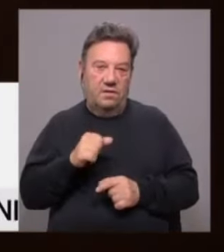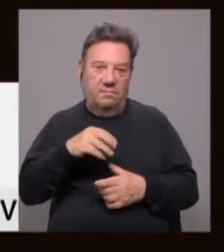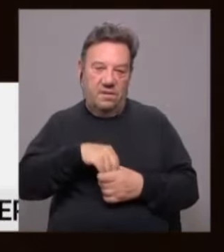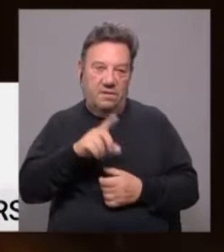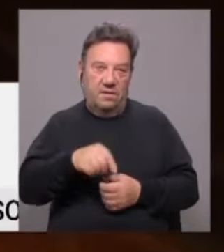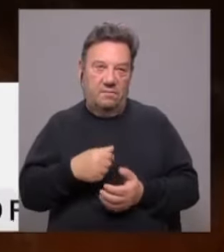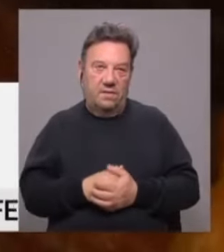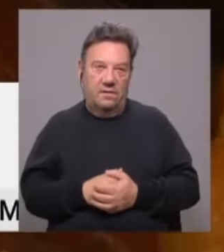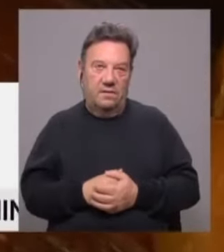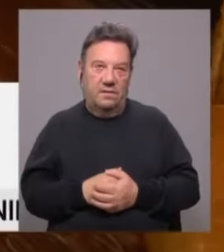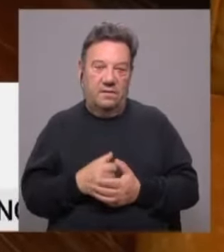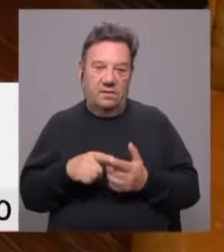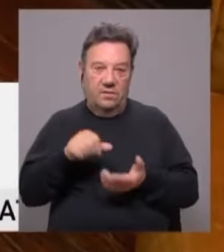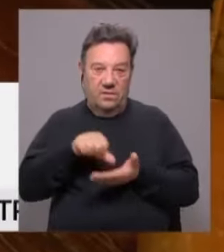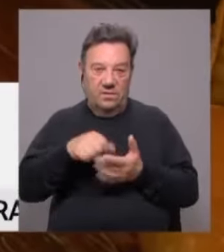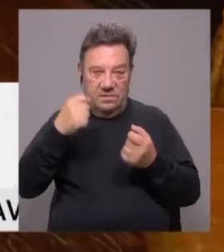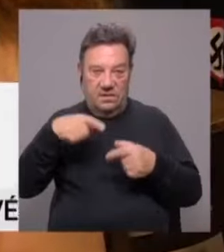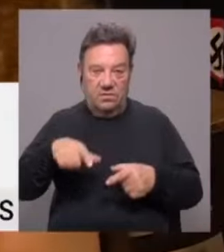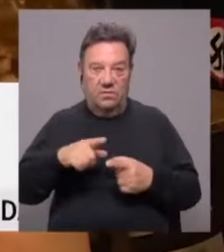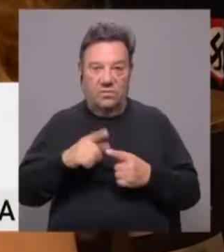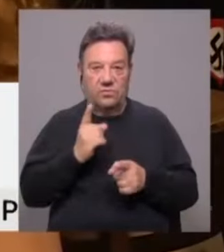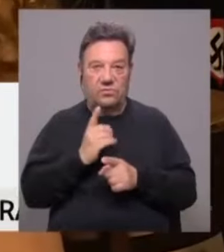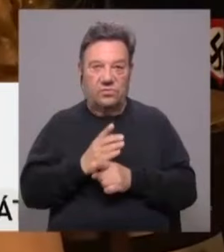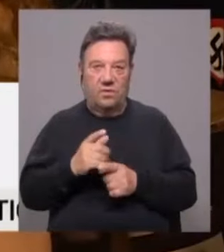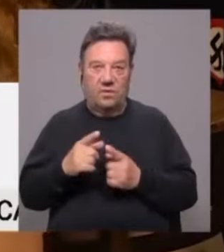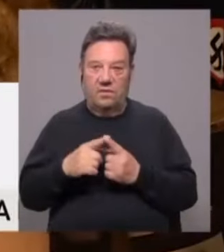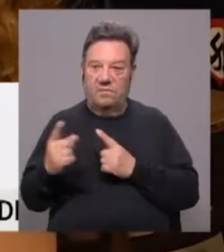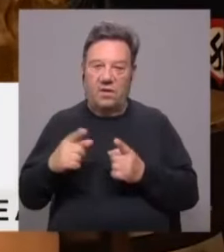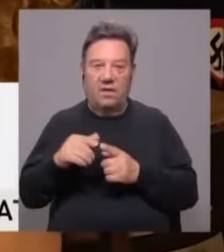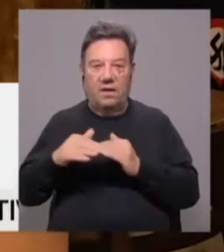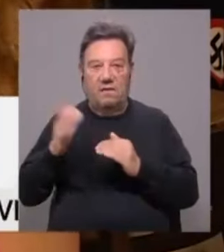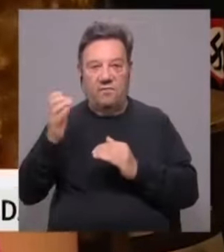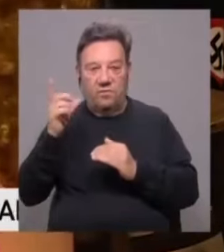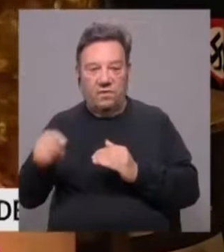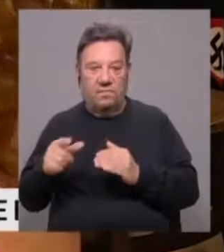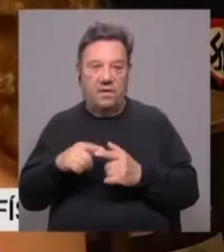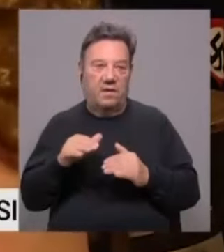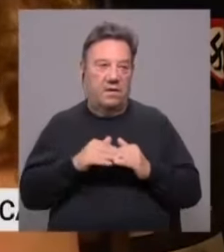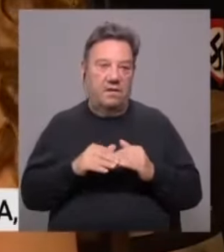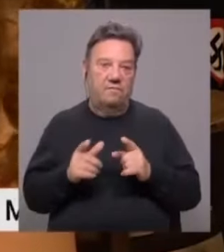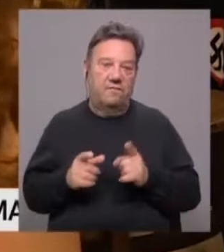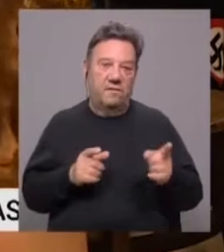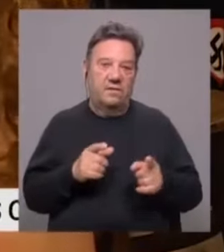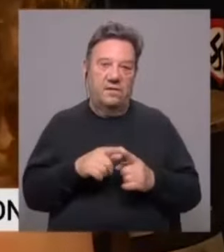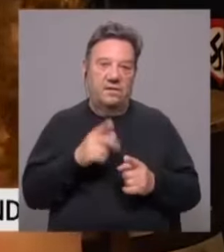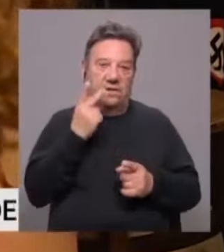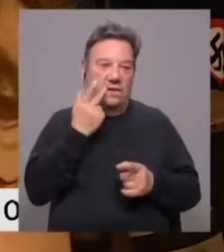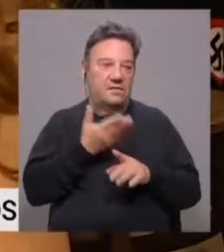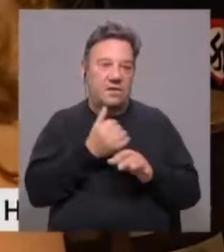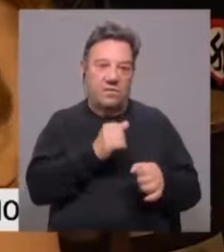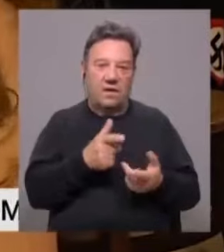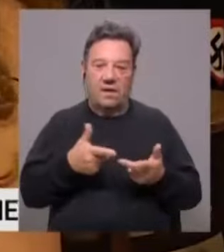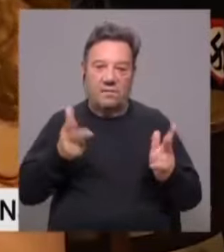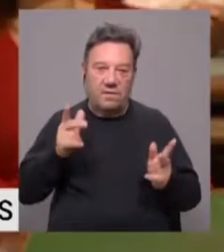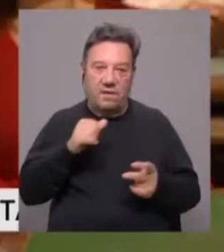também. Um epicentro não só de expressão a nível cultural, também como a nível de sexualidade, de